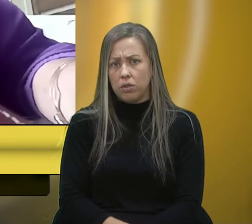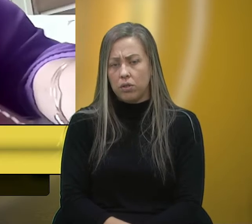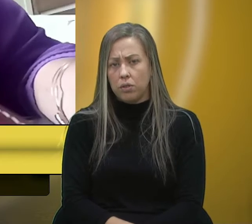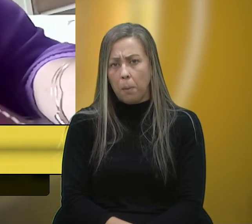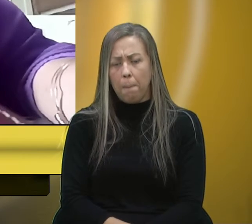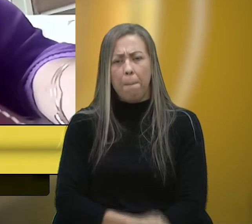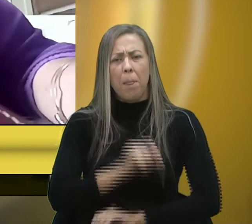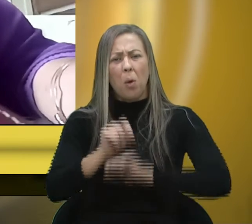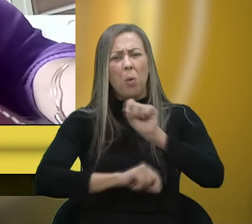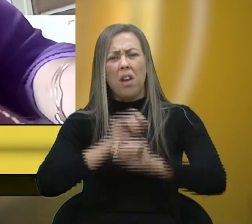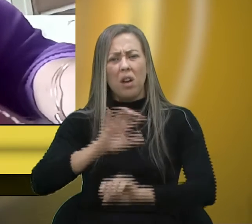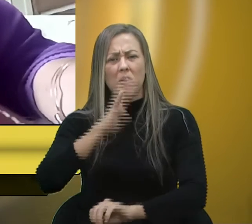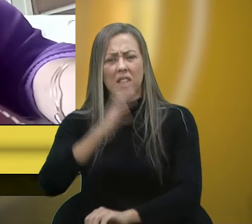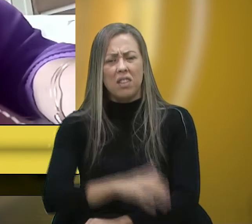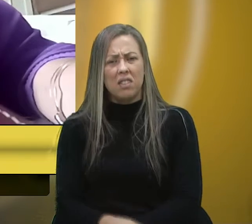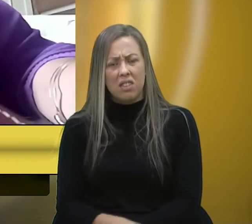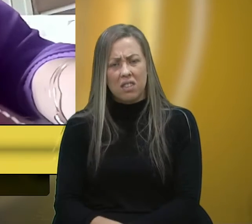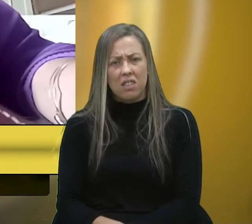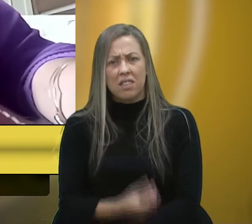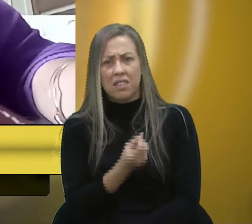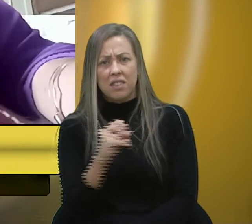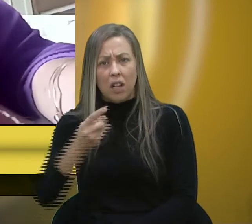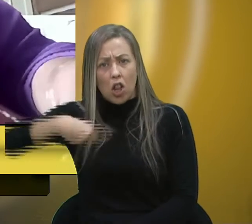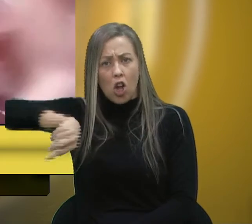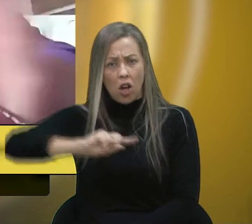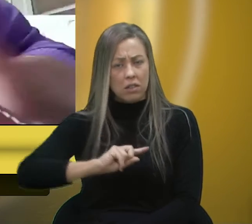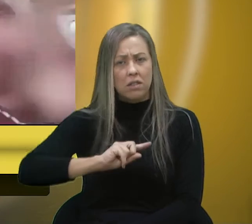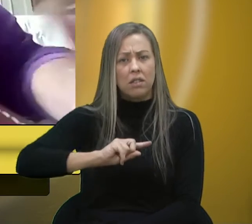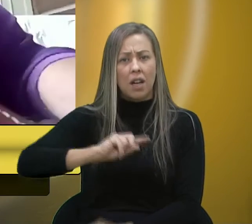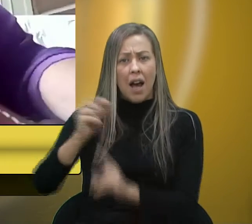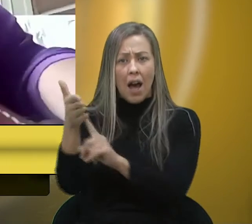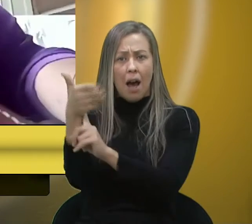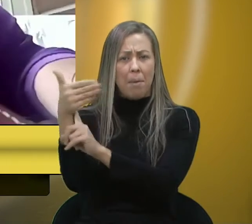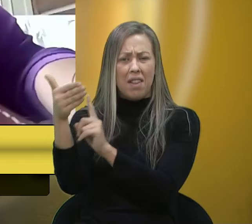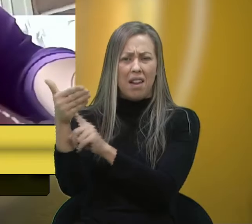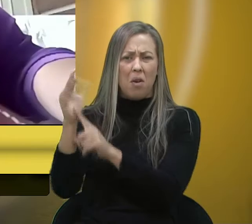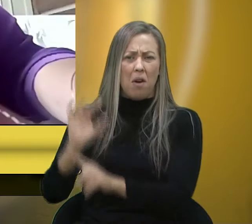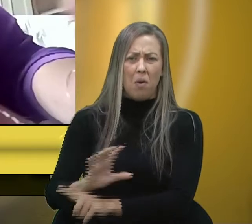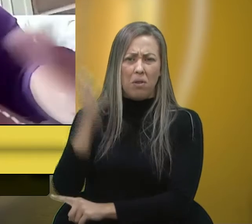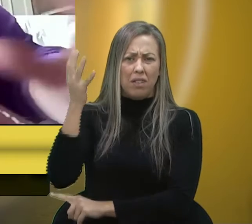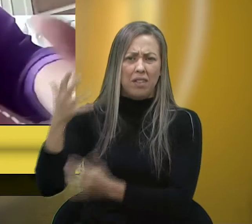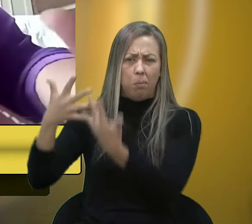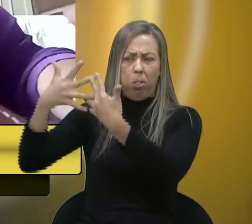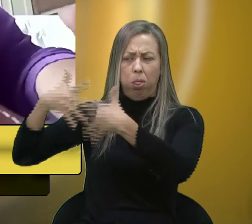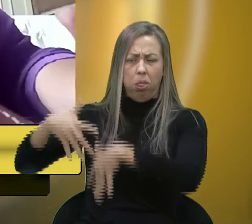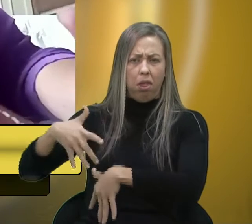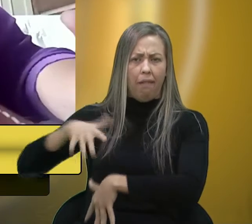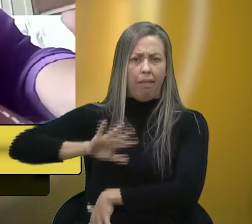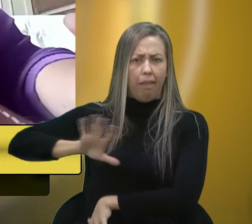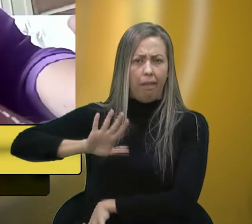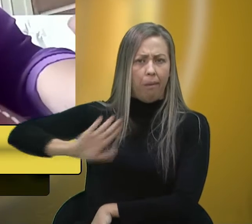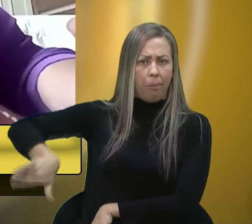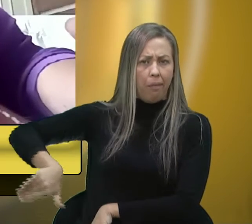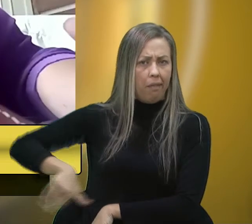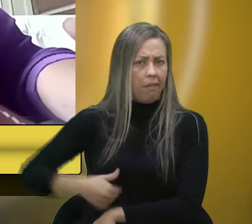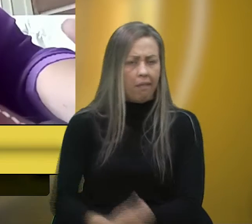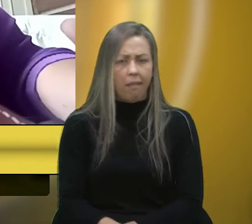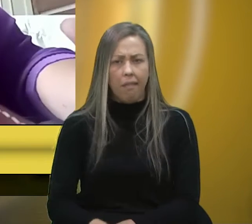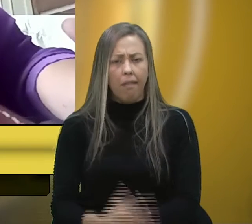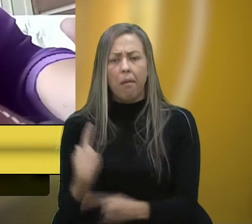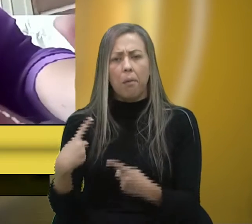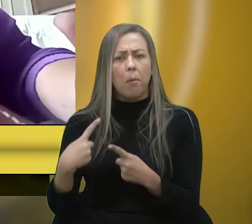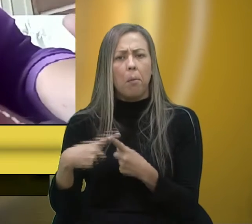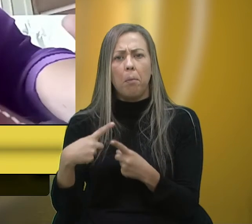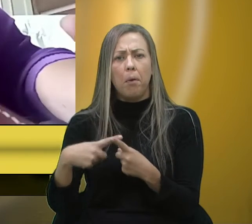O que ocorre? Se nós não essas bandeiras não funcionam, no meu entendimento não funcionam, tá?